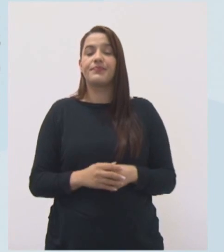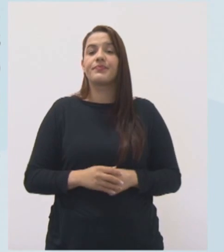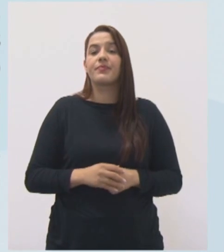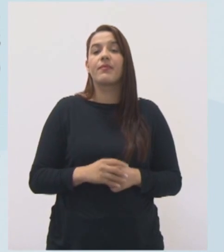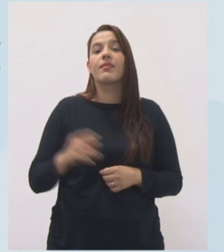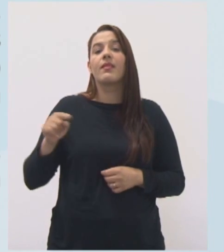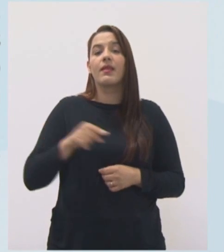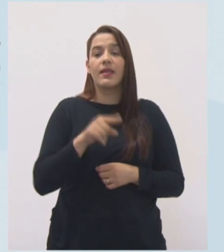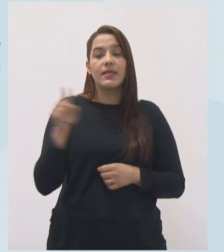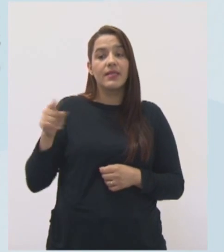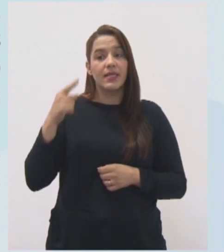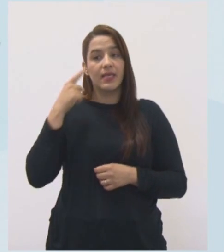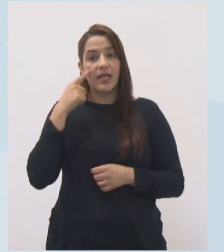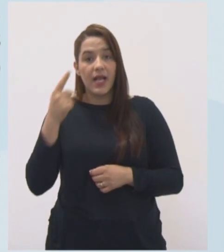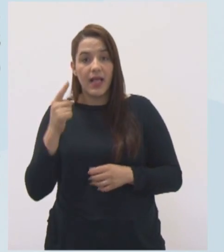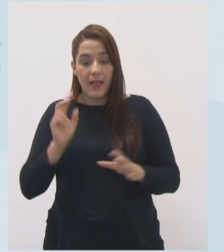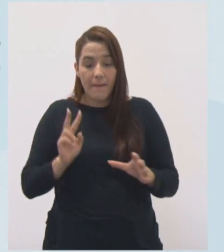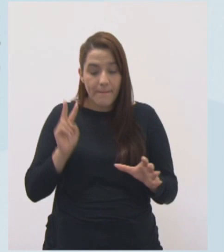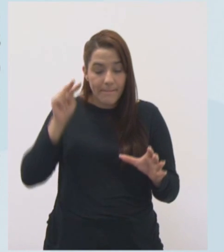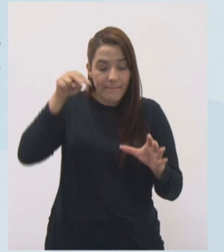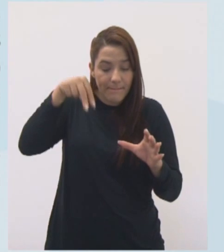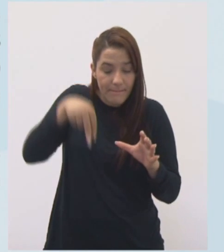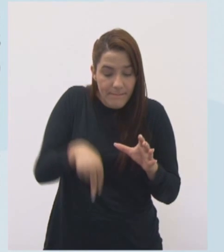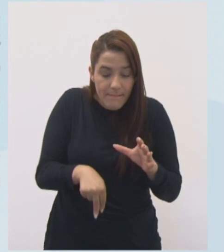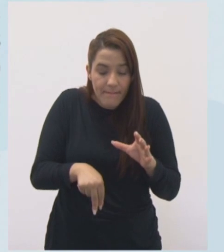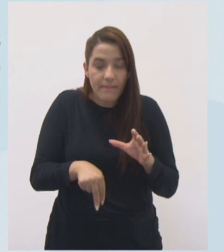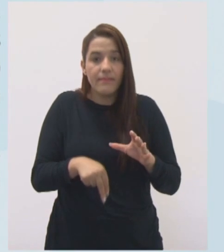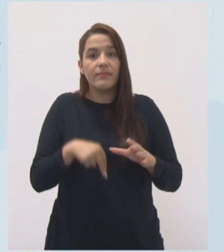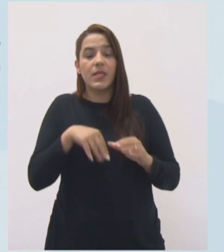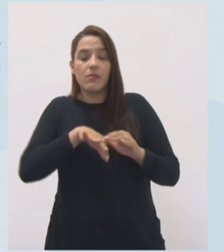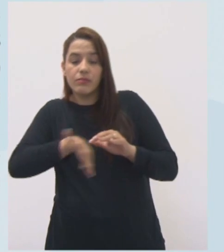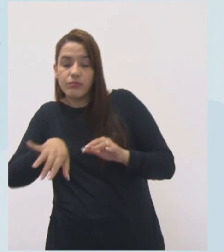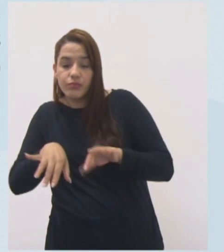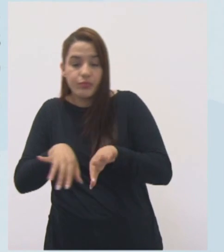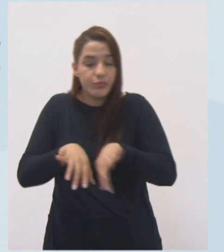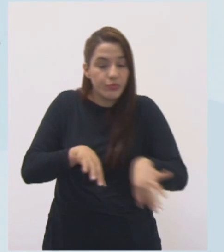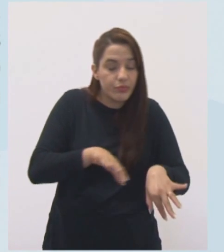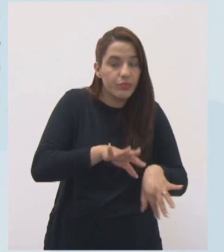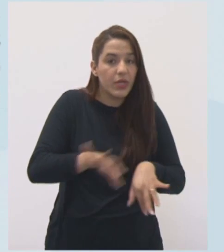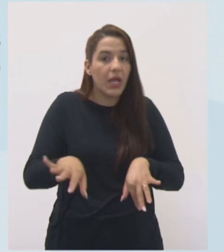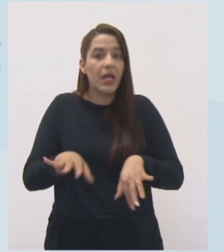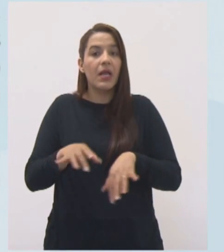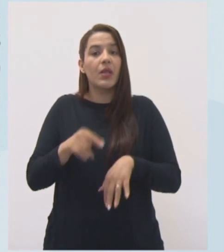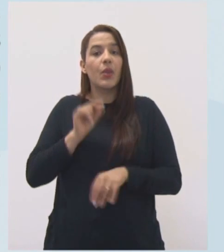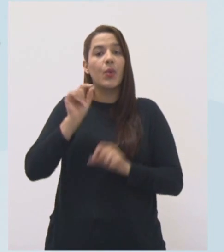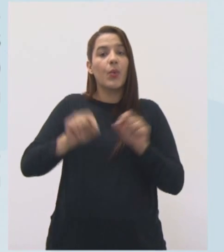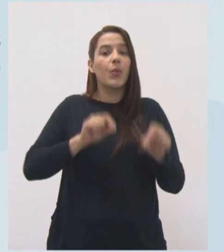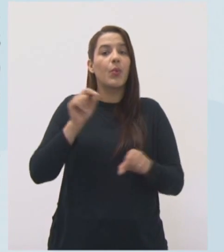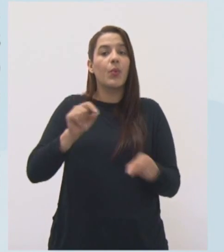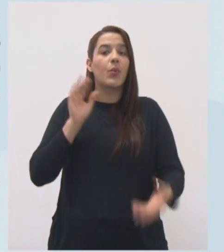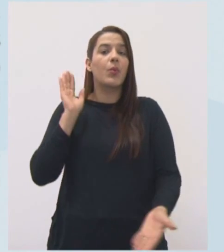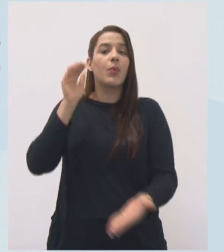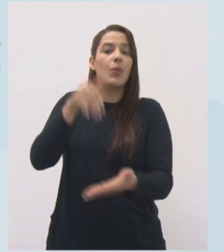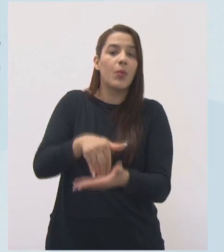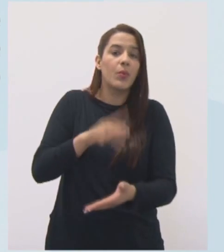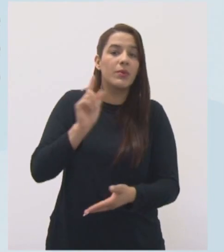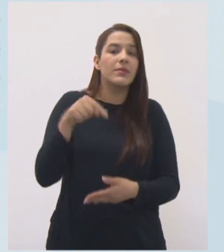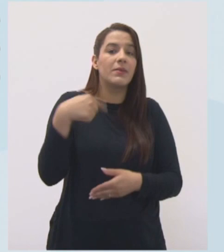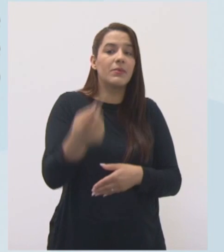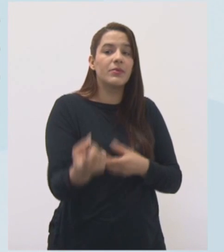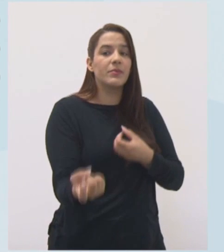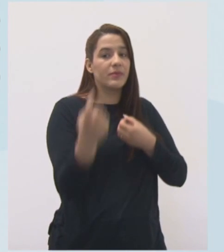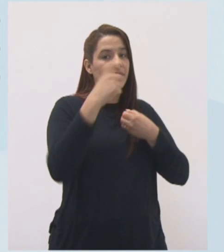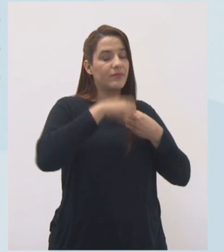instante, Alice estava descendo também, sem se perguntar nem por um momento como faria depois para